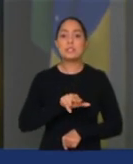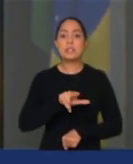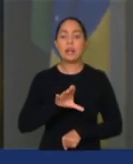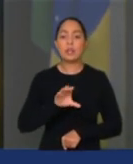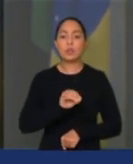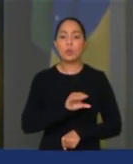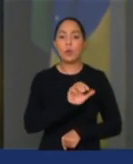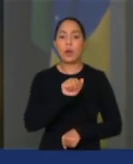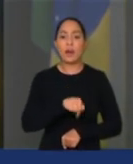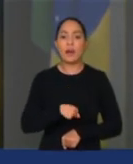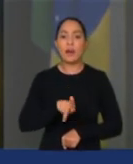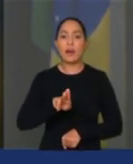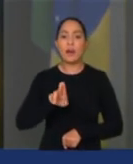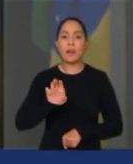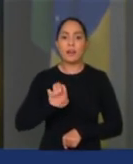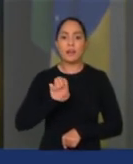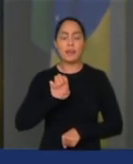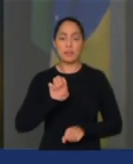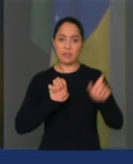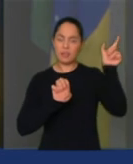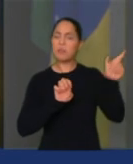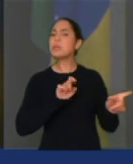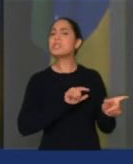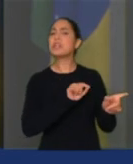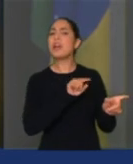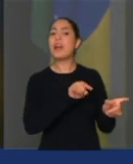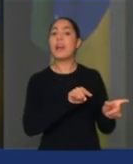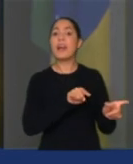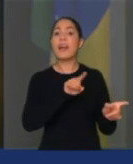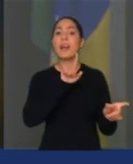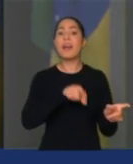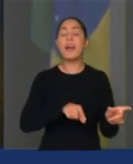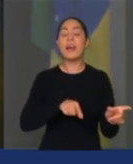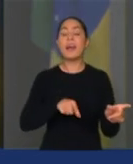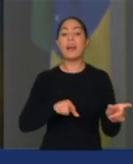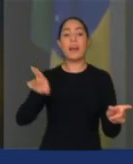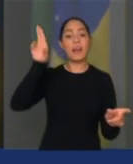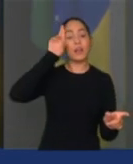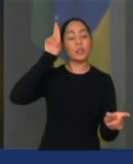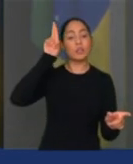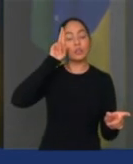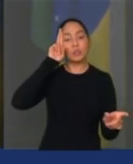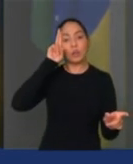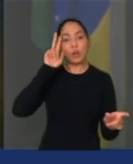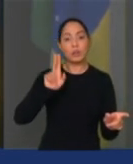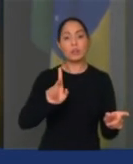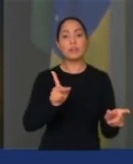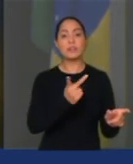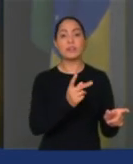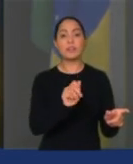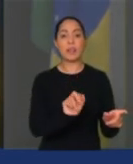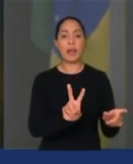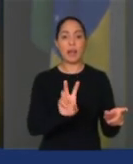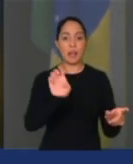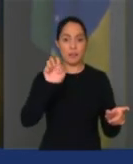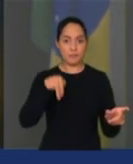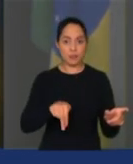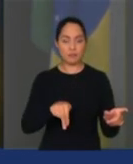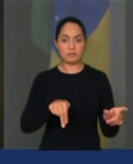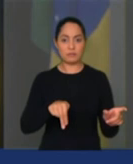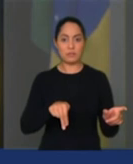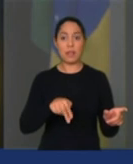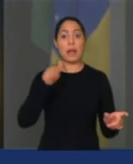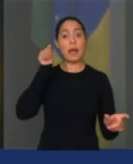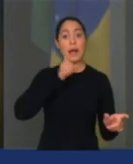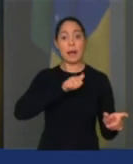é um empresário muito conhecido, dono da Havan, sua mãe faleceu de Covid, e ele ontem,